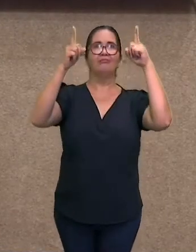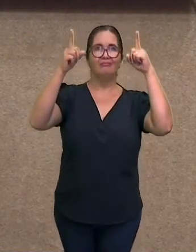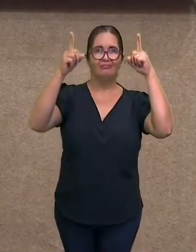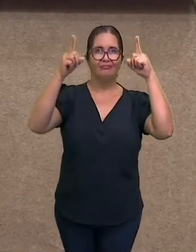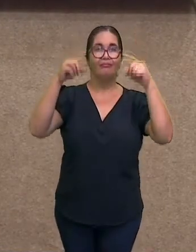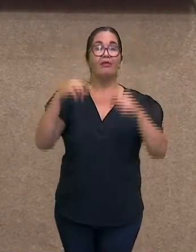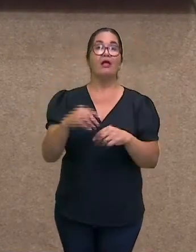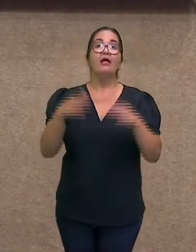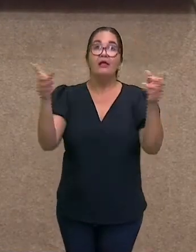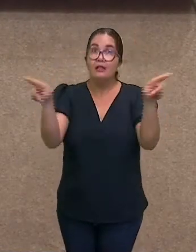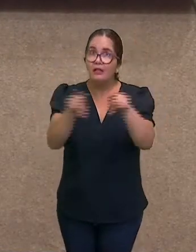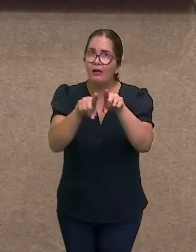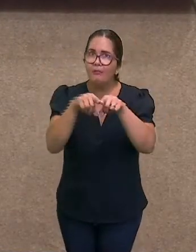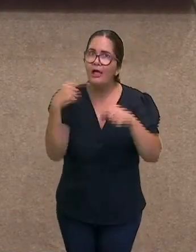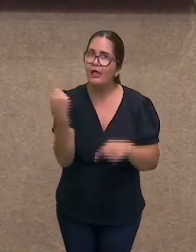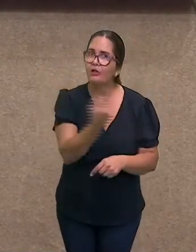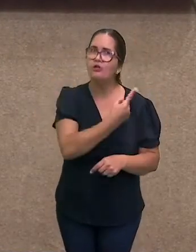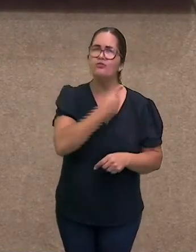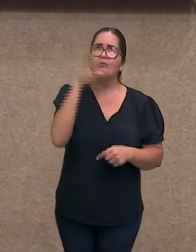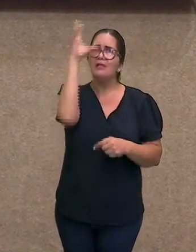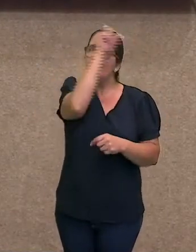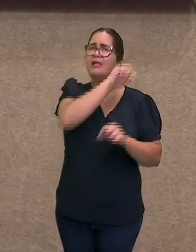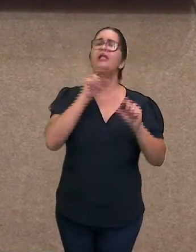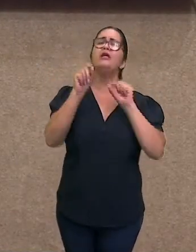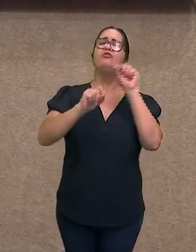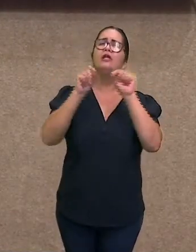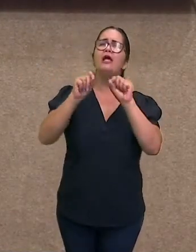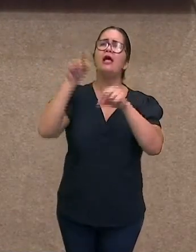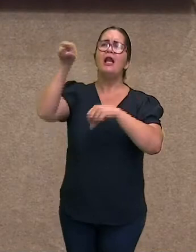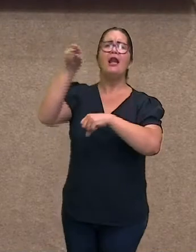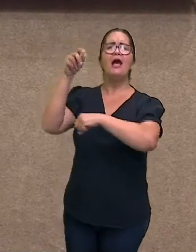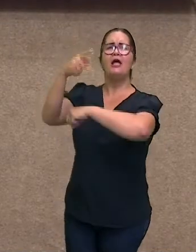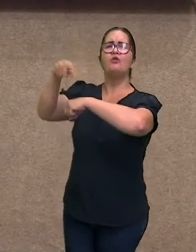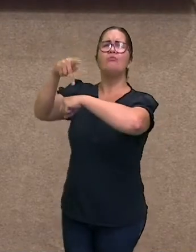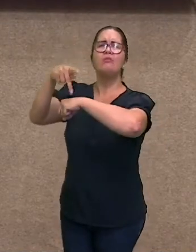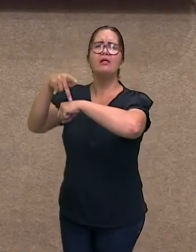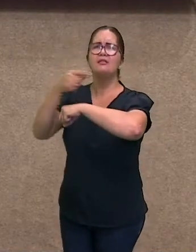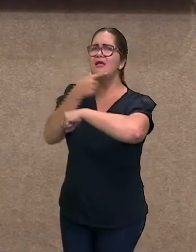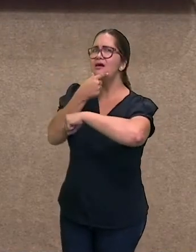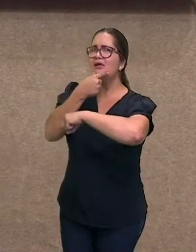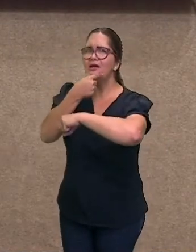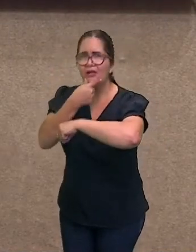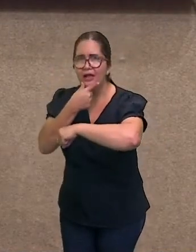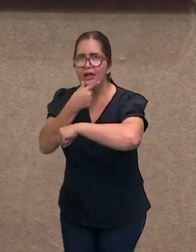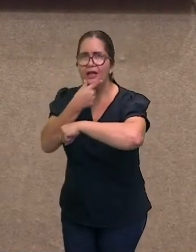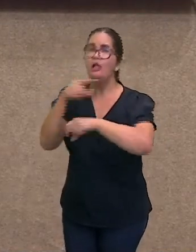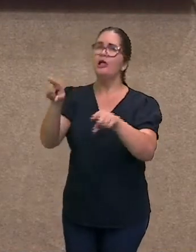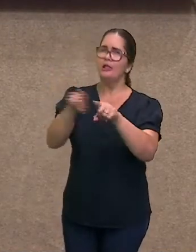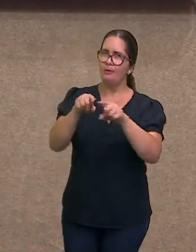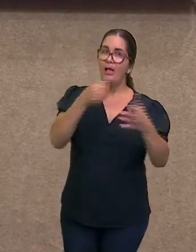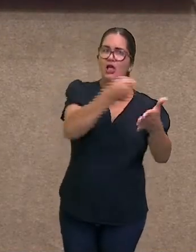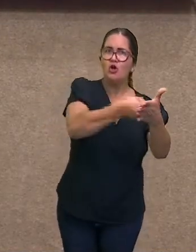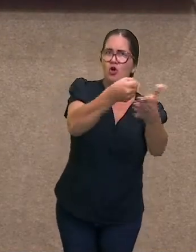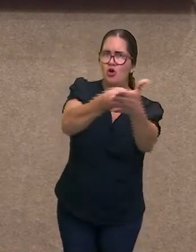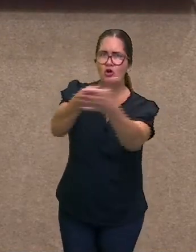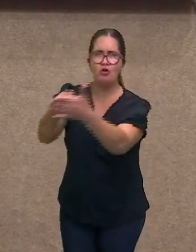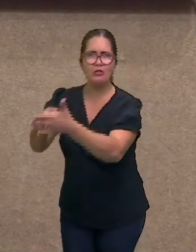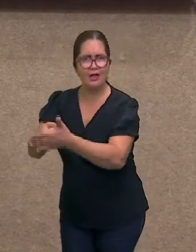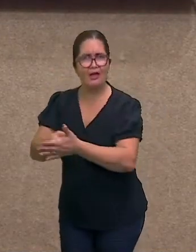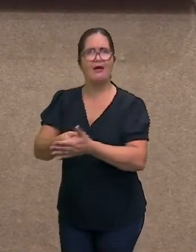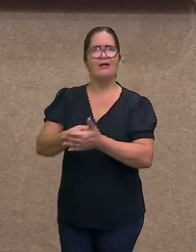Também vamos ver a Inglaterra, que passou um longo período de disputas internas devido às